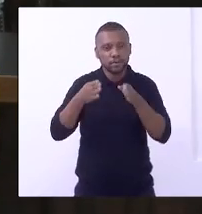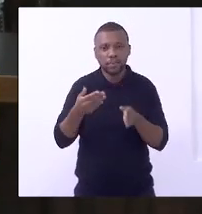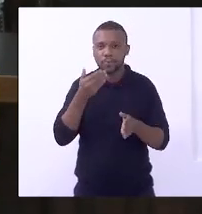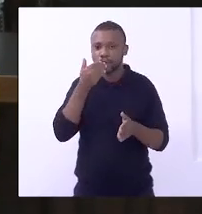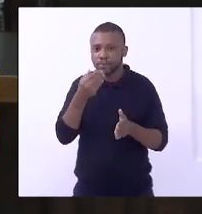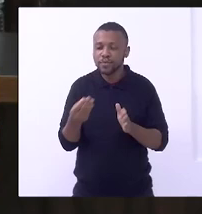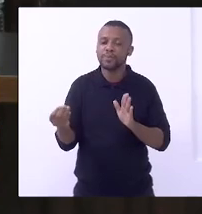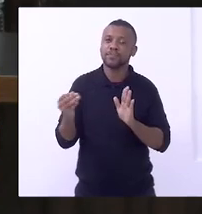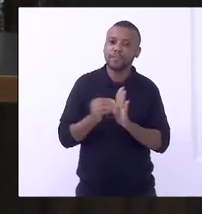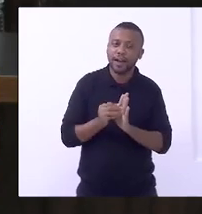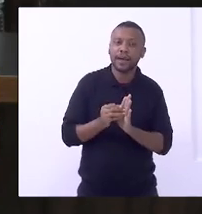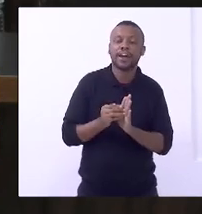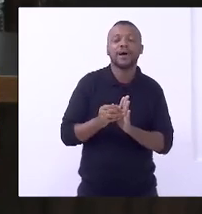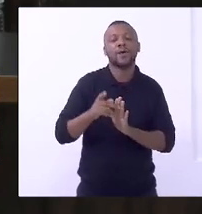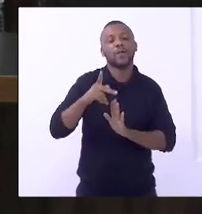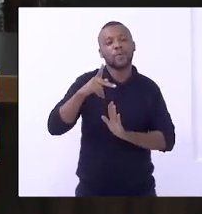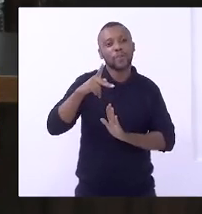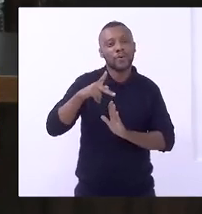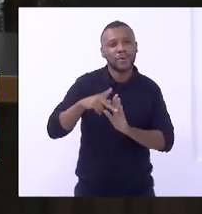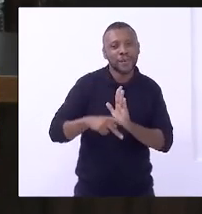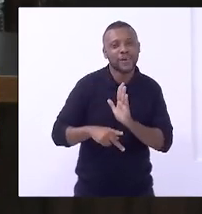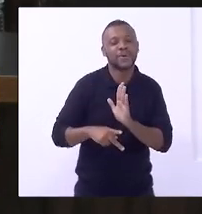dia do projeto